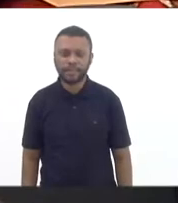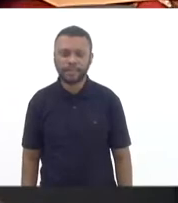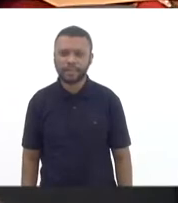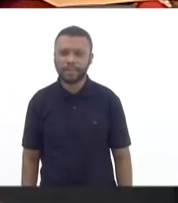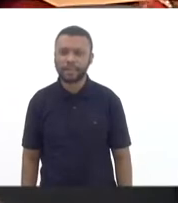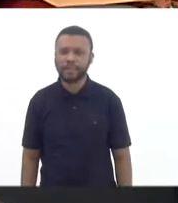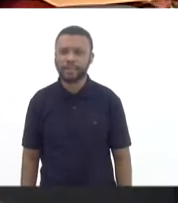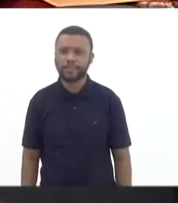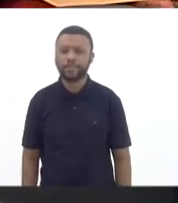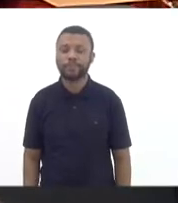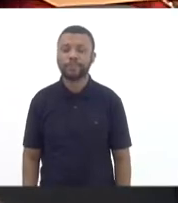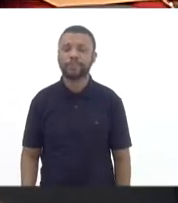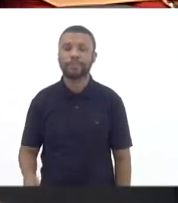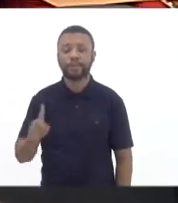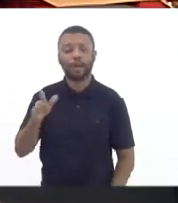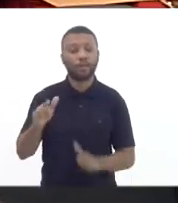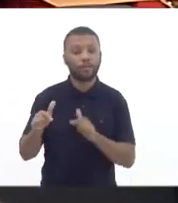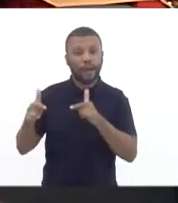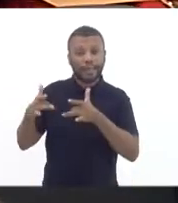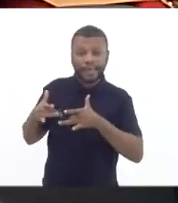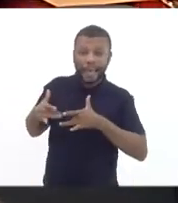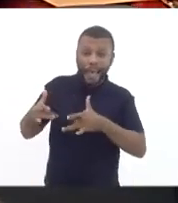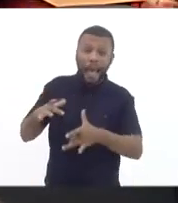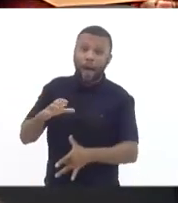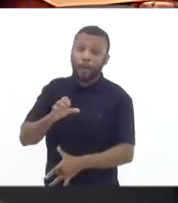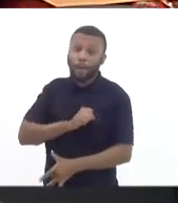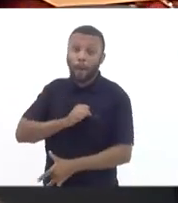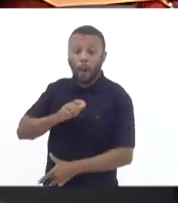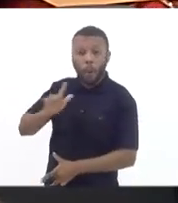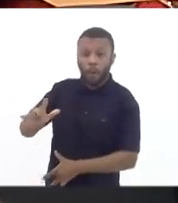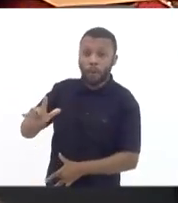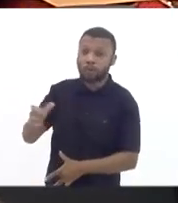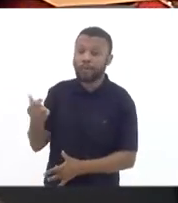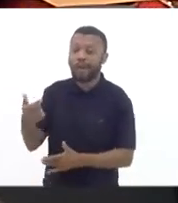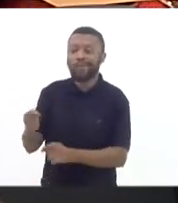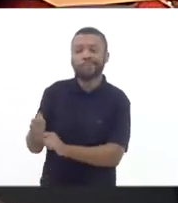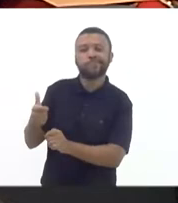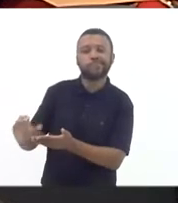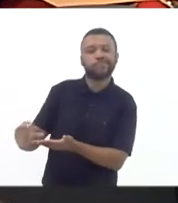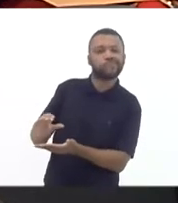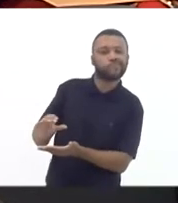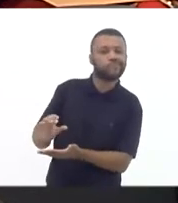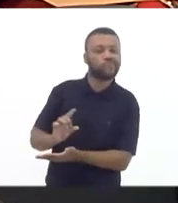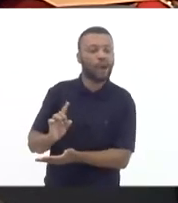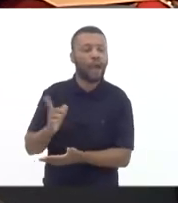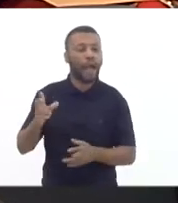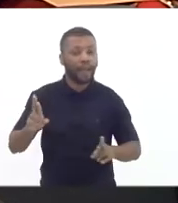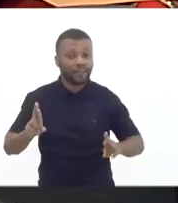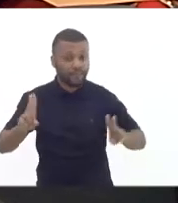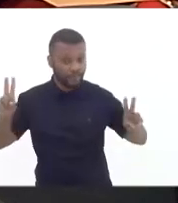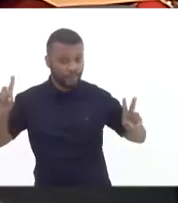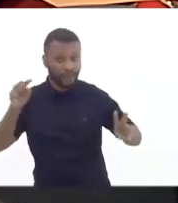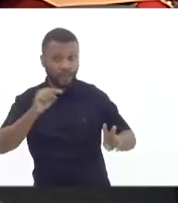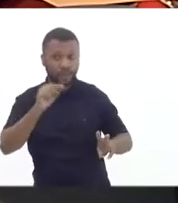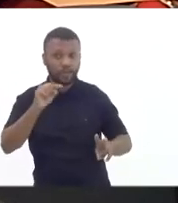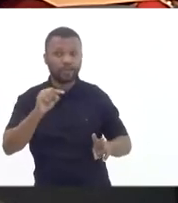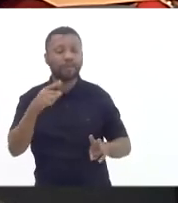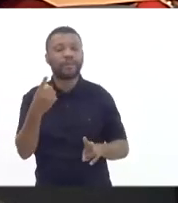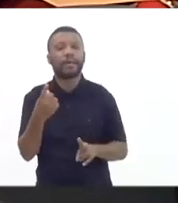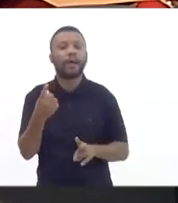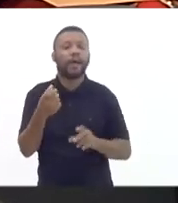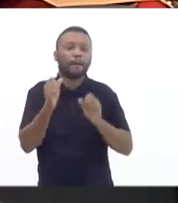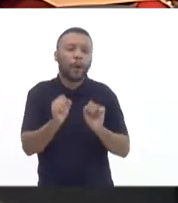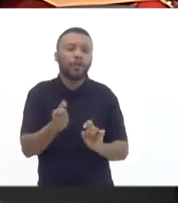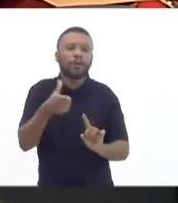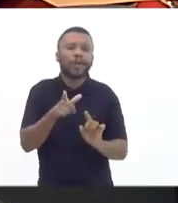ele. Faz por amor, né? Não monetiza. Agora, o criador é diferente. Não pode chegar a 4,